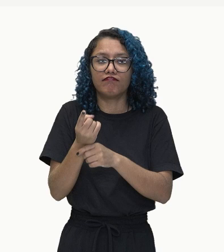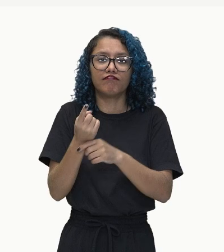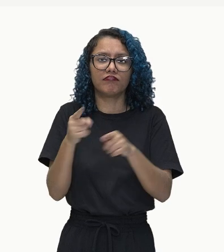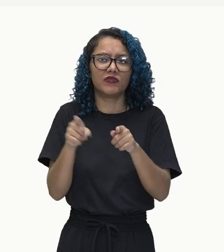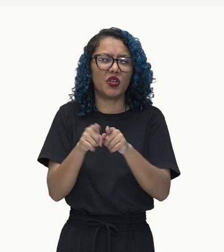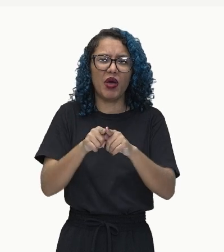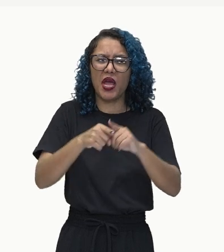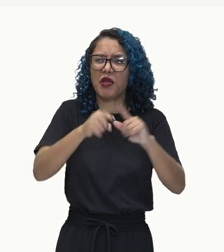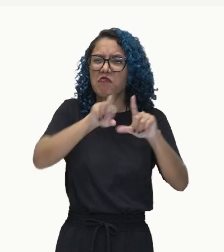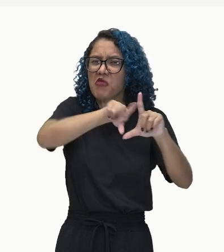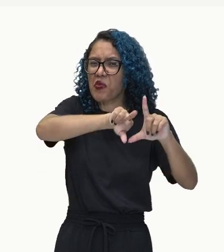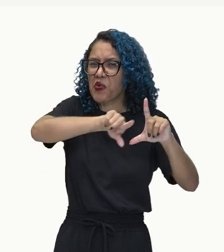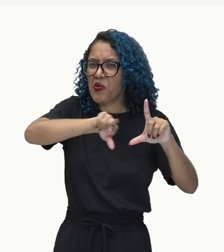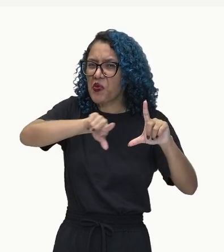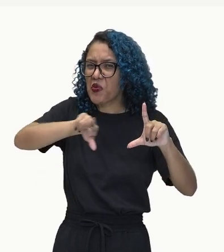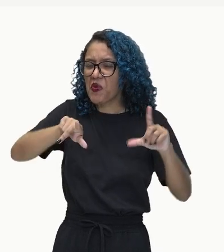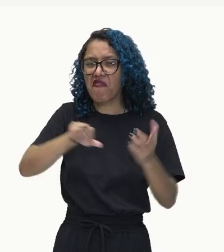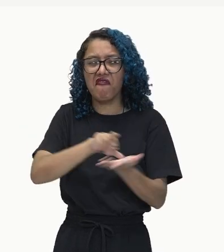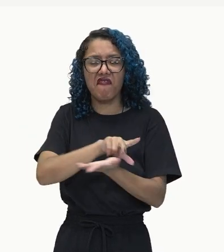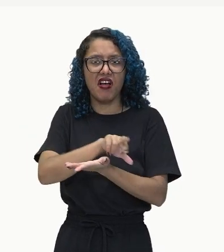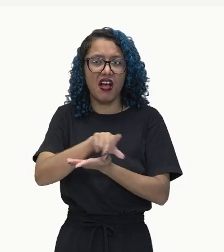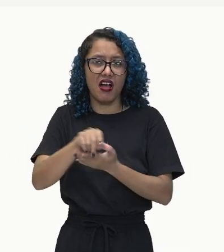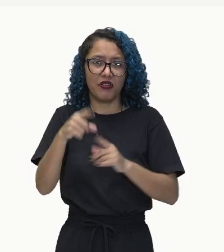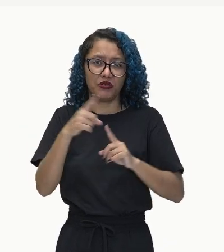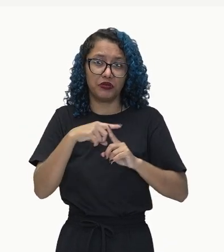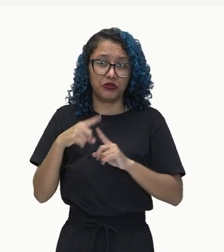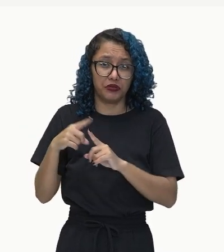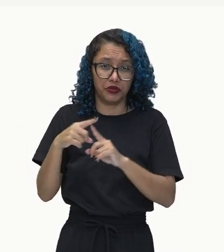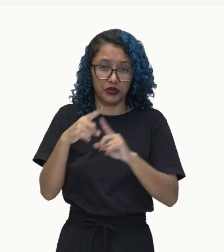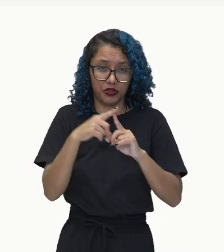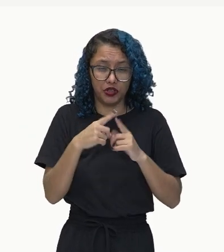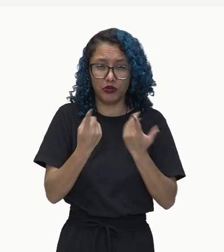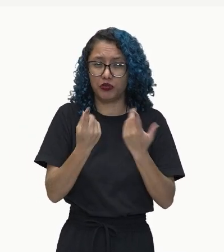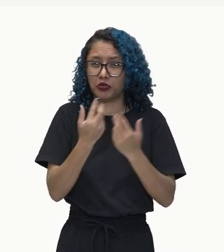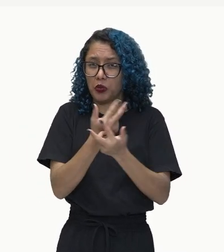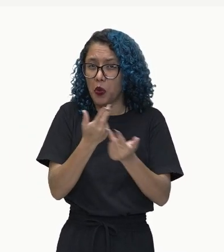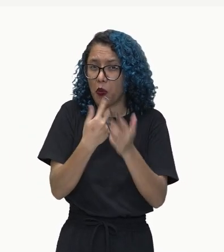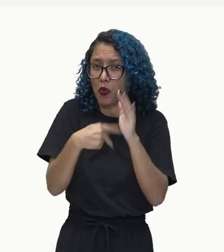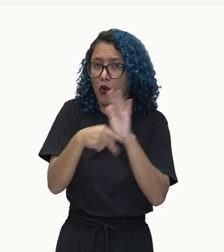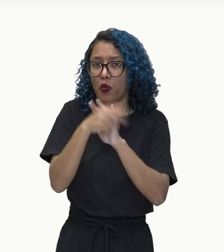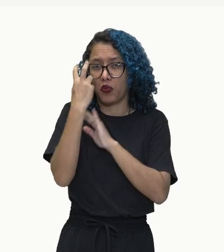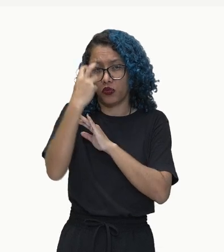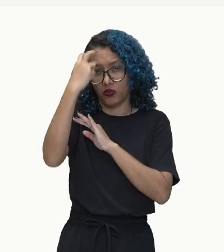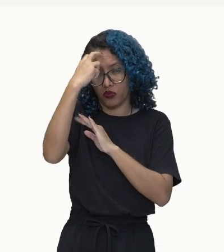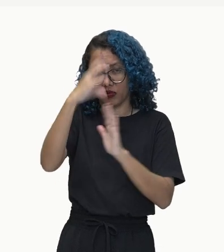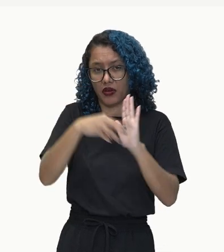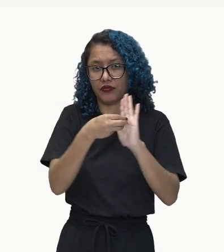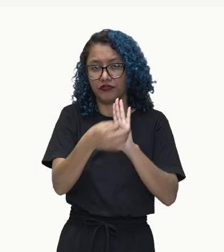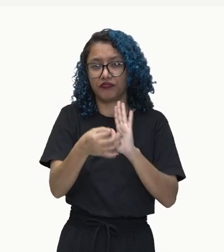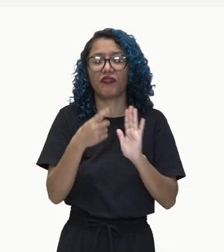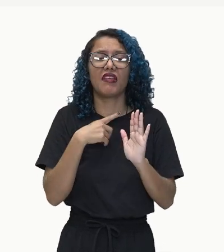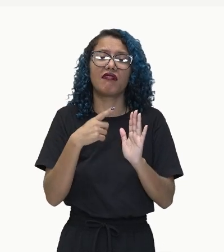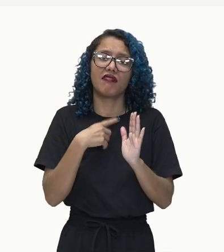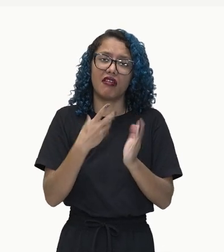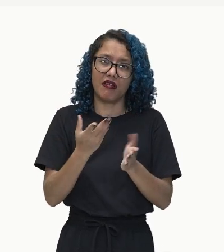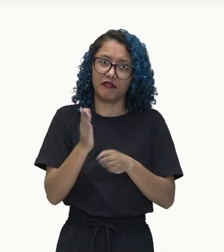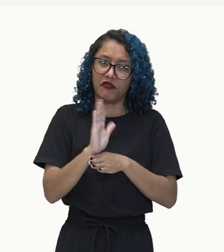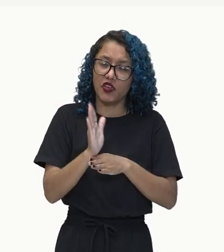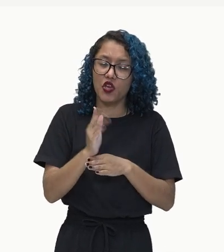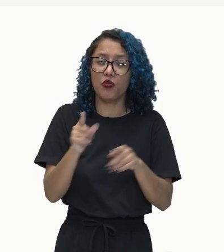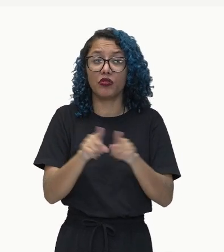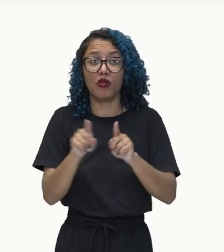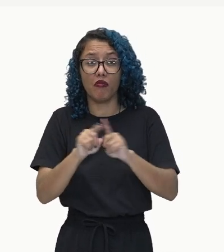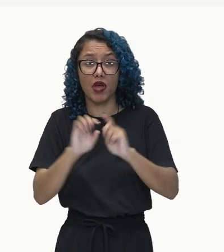streamings, todo tipo de produto cultural, você vai encontrar muitas resenhas, né? Filmes, livros, shows